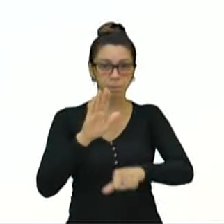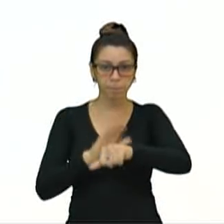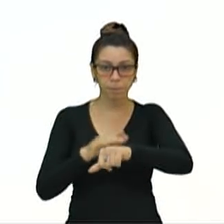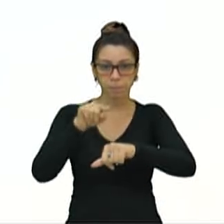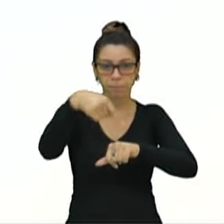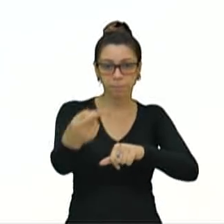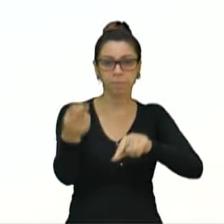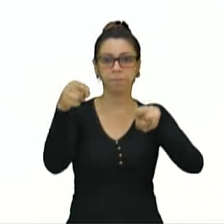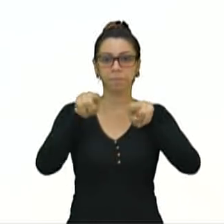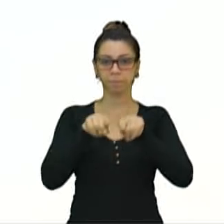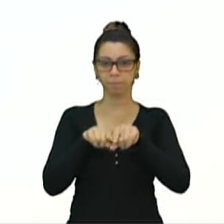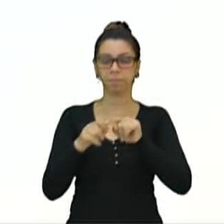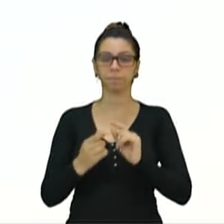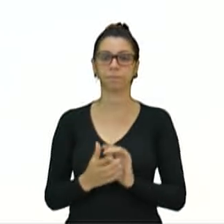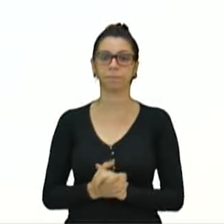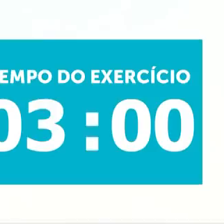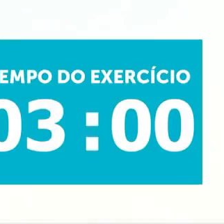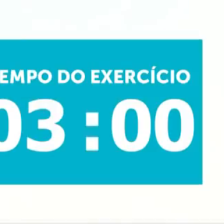já volto.